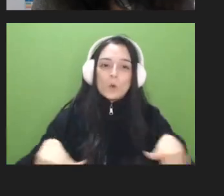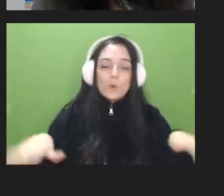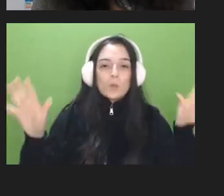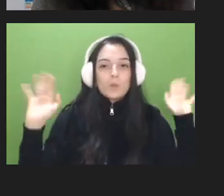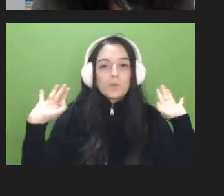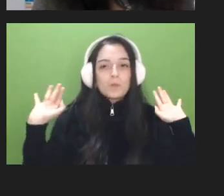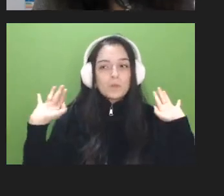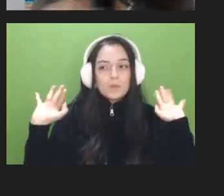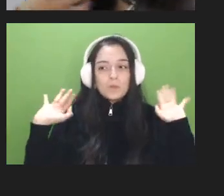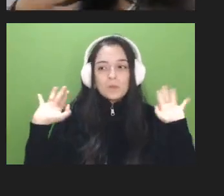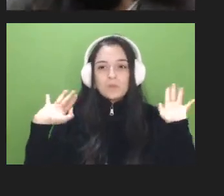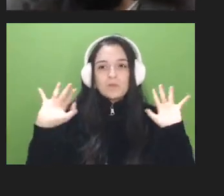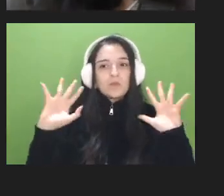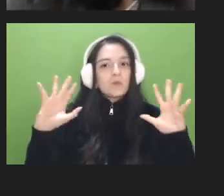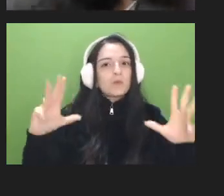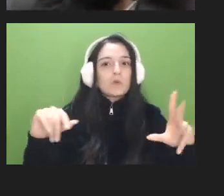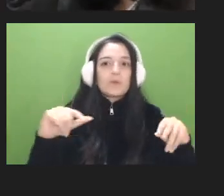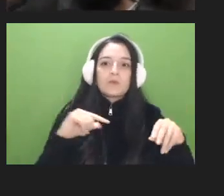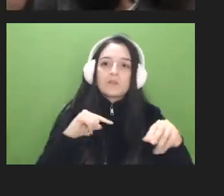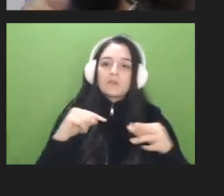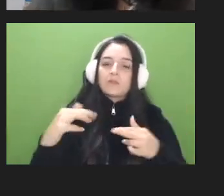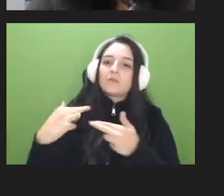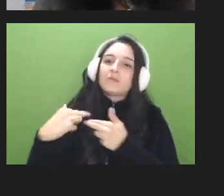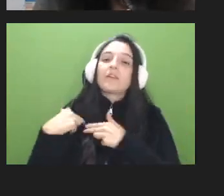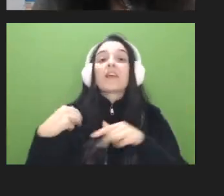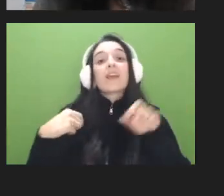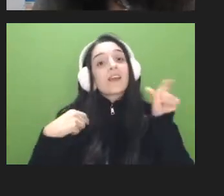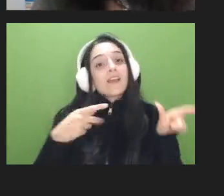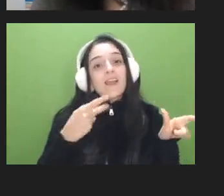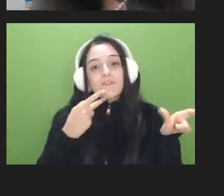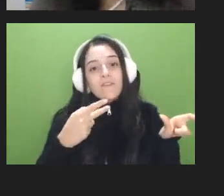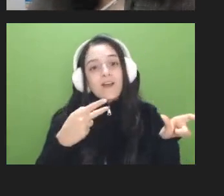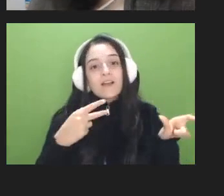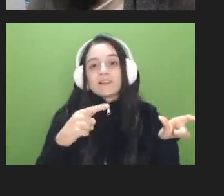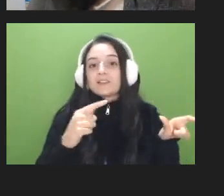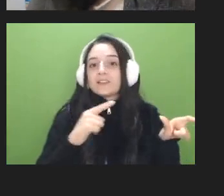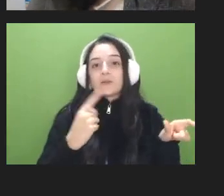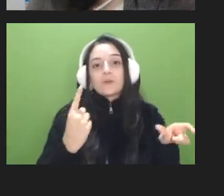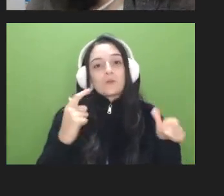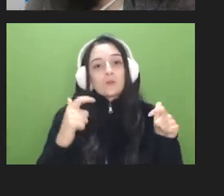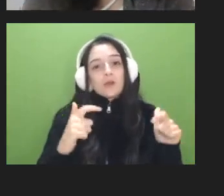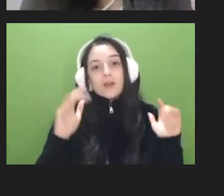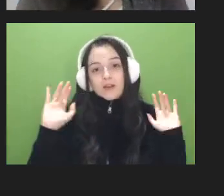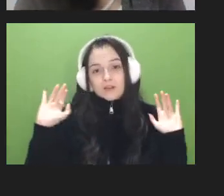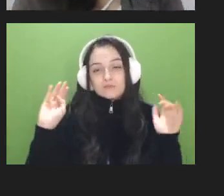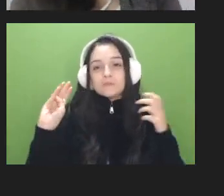um lugar, né? Como eu mencionei lá no início, quem fala, fala de um lugar.